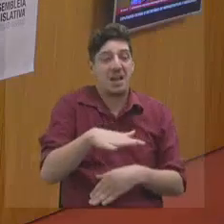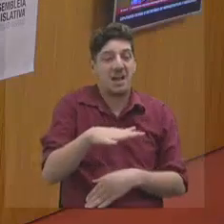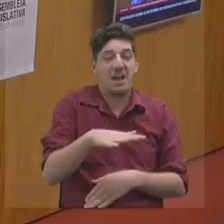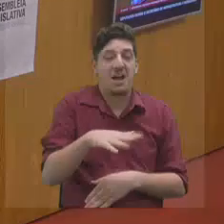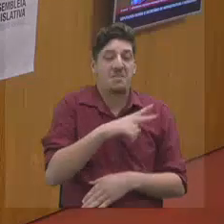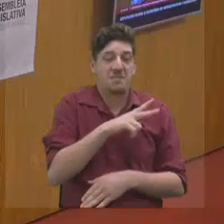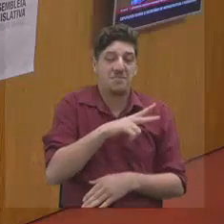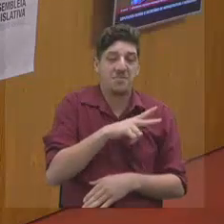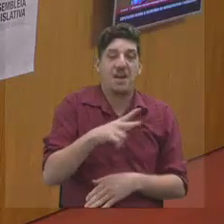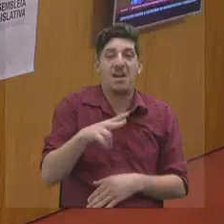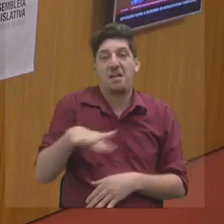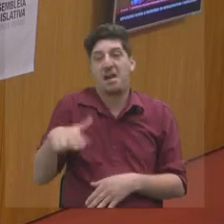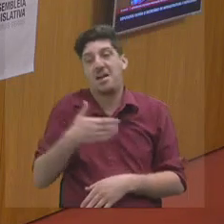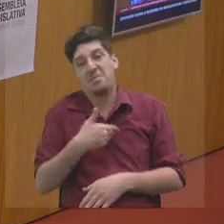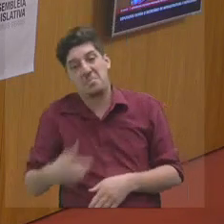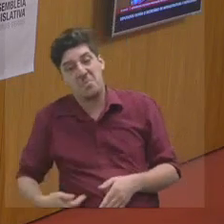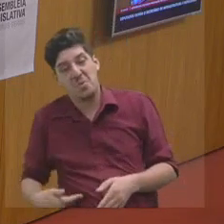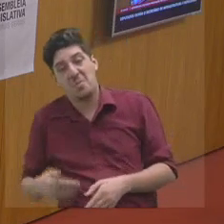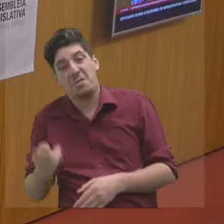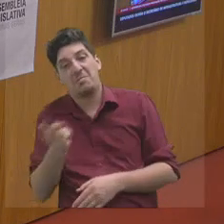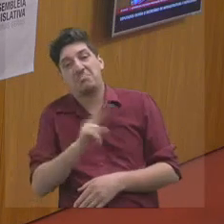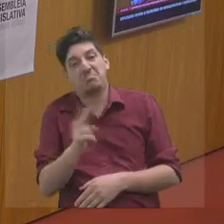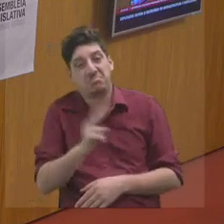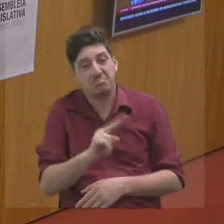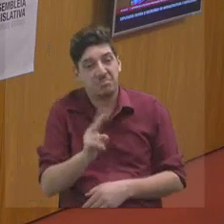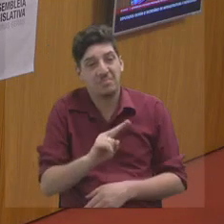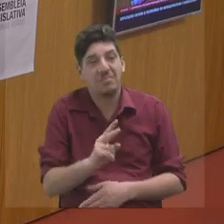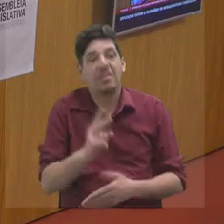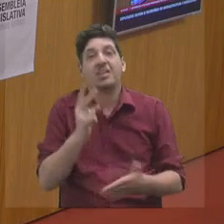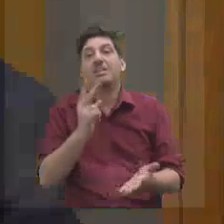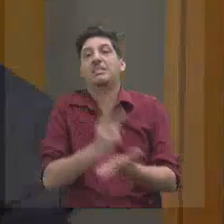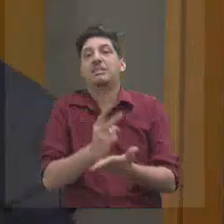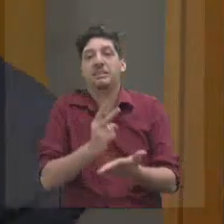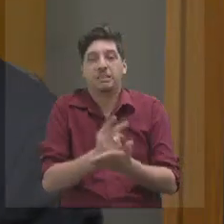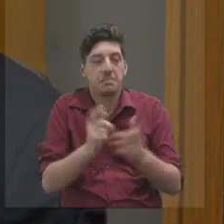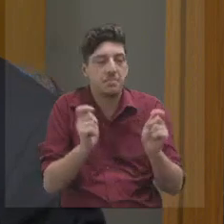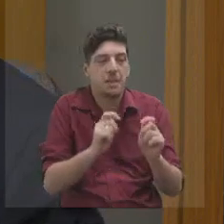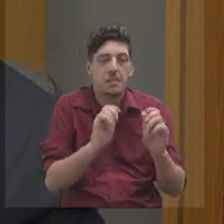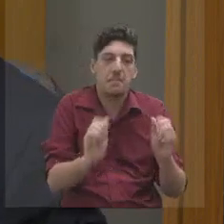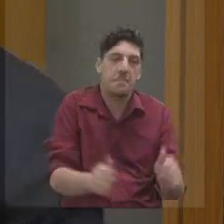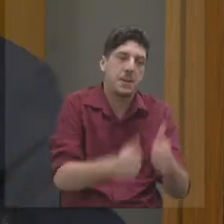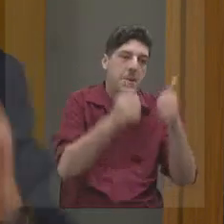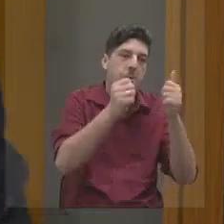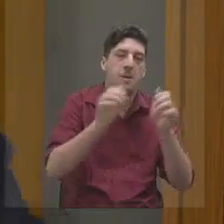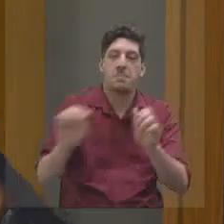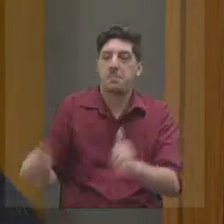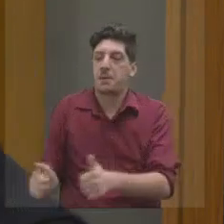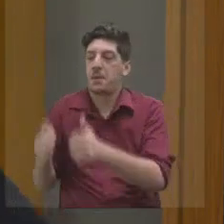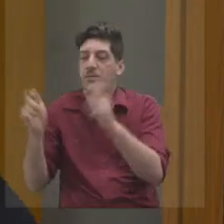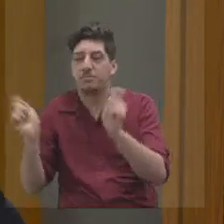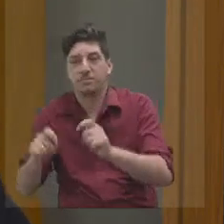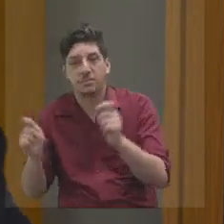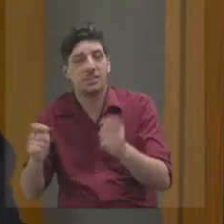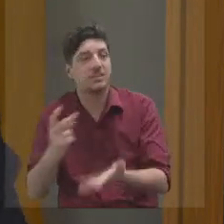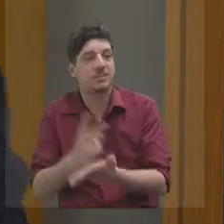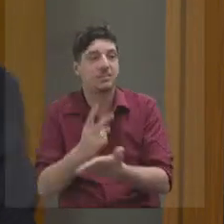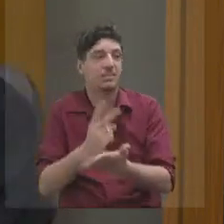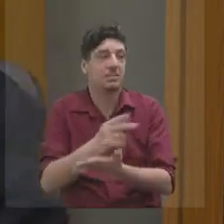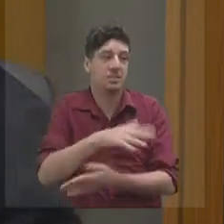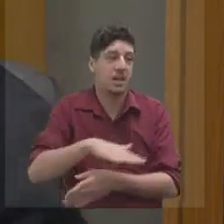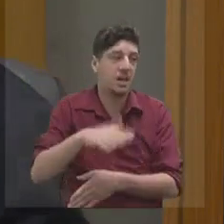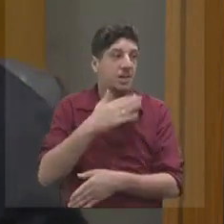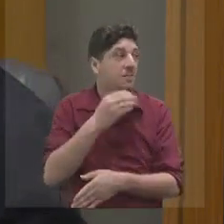iniciativa privada sempre há espaço para aprimorar sempre a espaço para melhorar sempre há espaço para corrigir